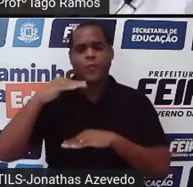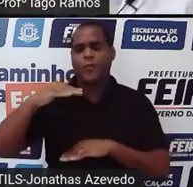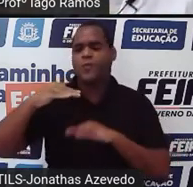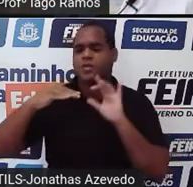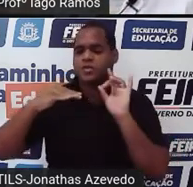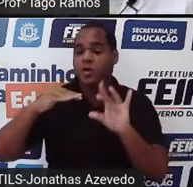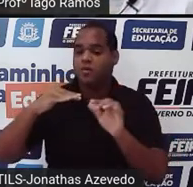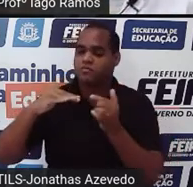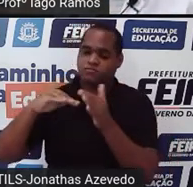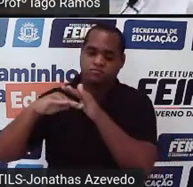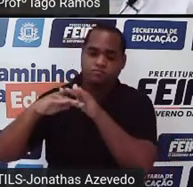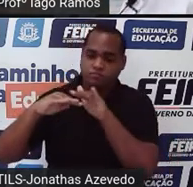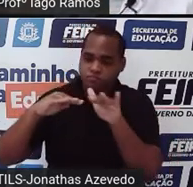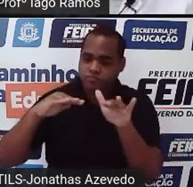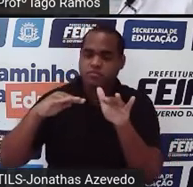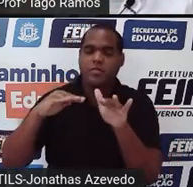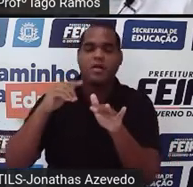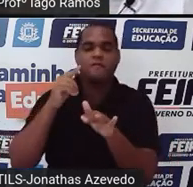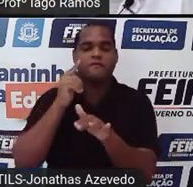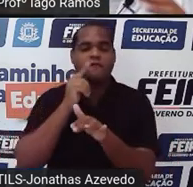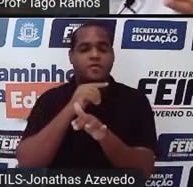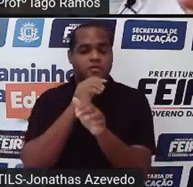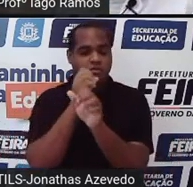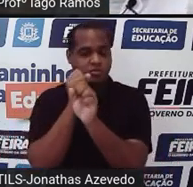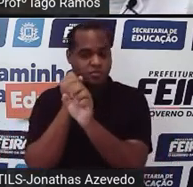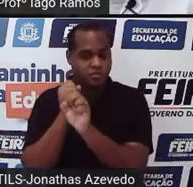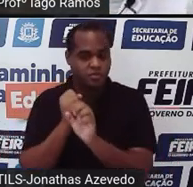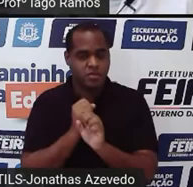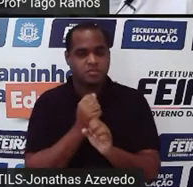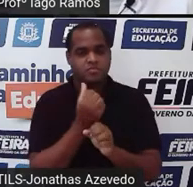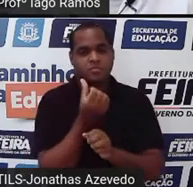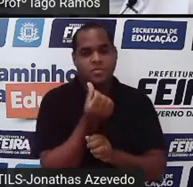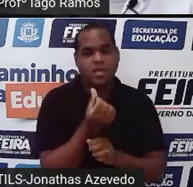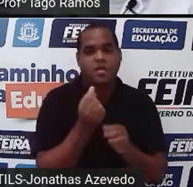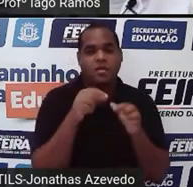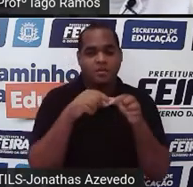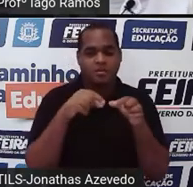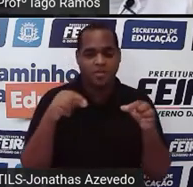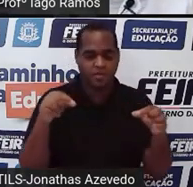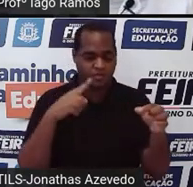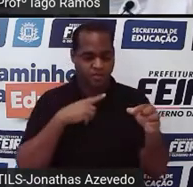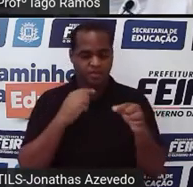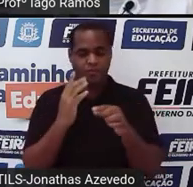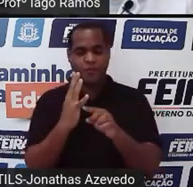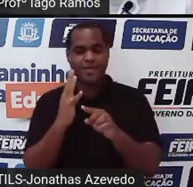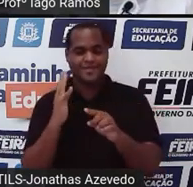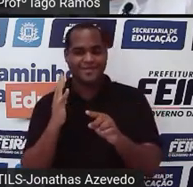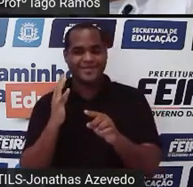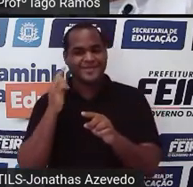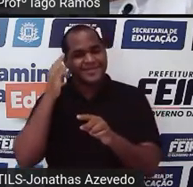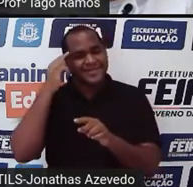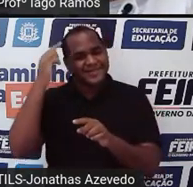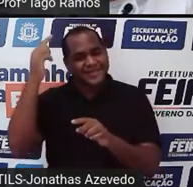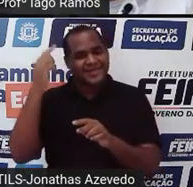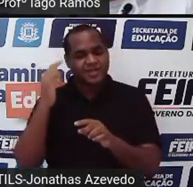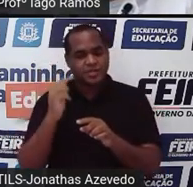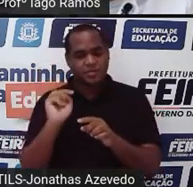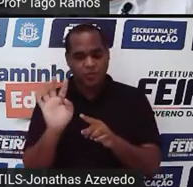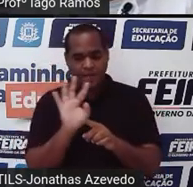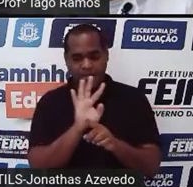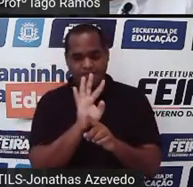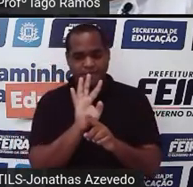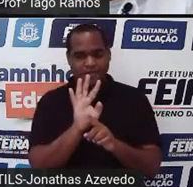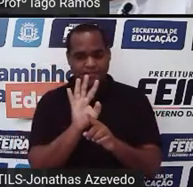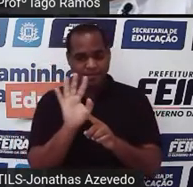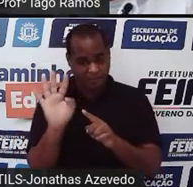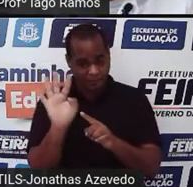E nessa camada a gente consegue fazer seis fileiras os 4 cubinhos Então veja só uma